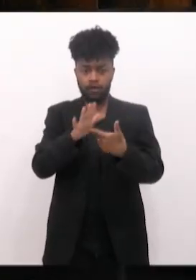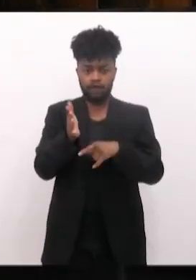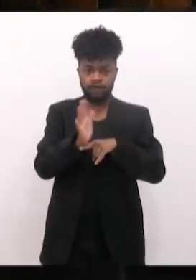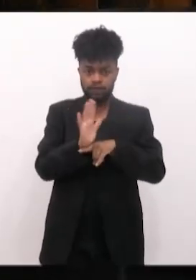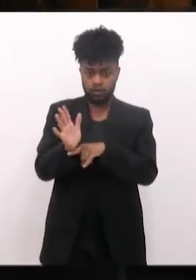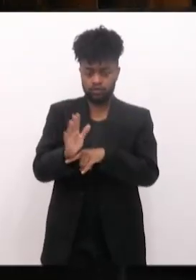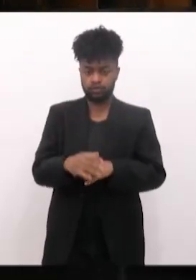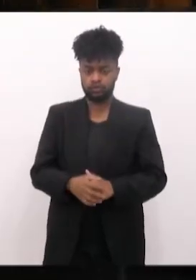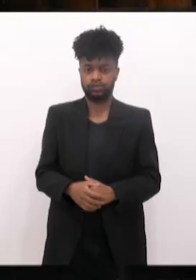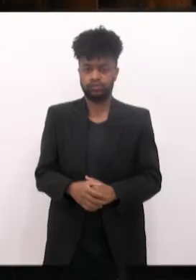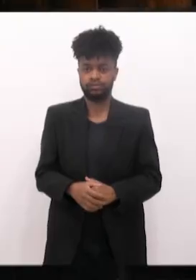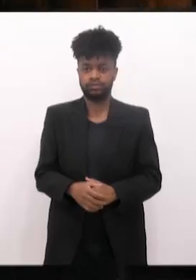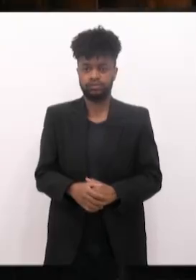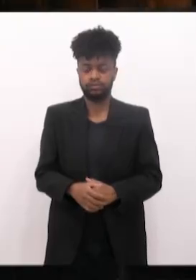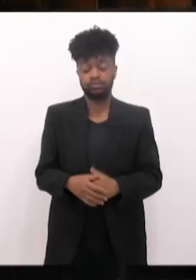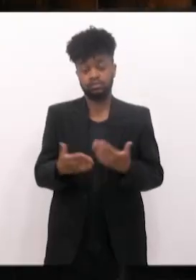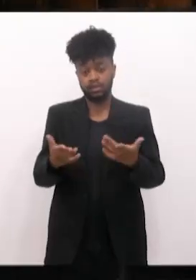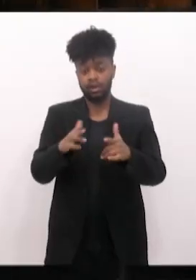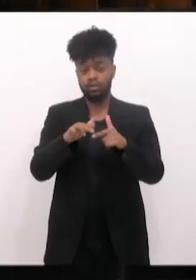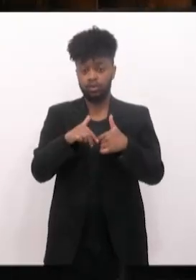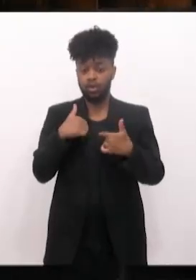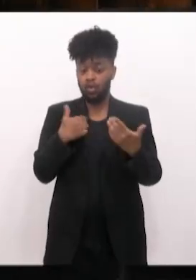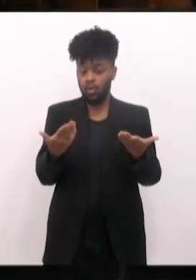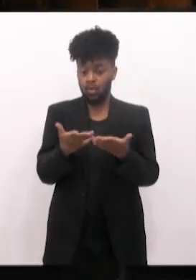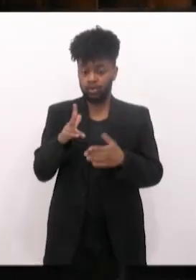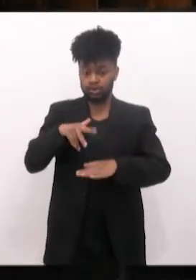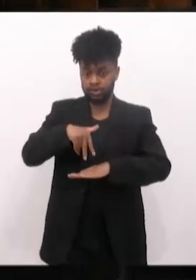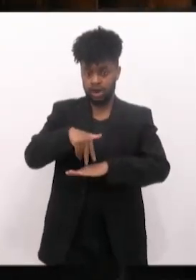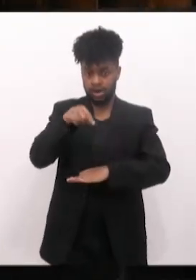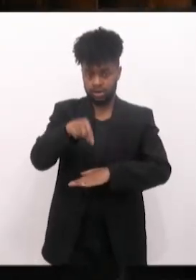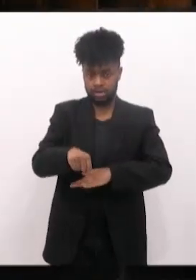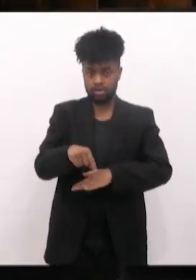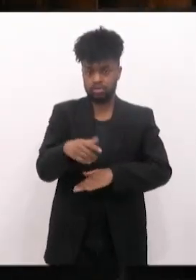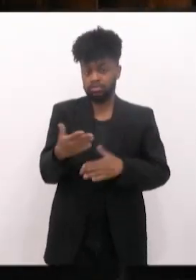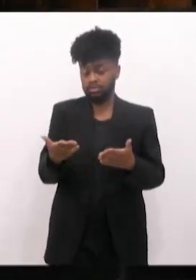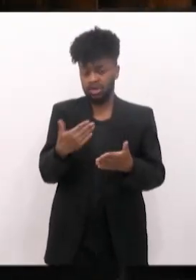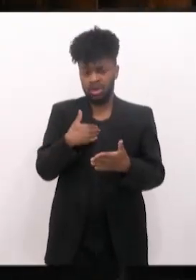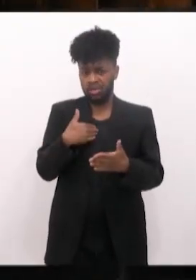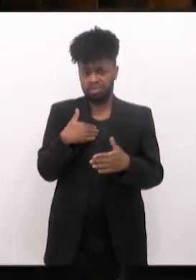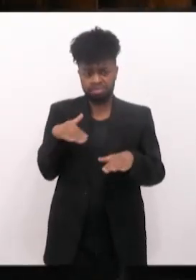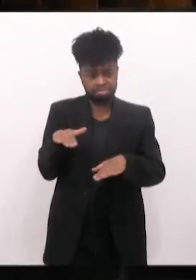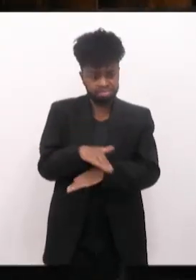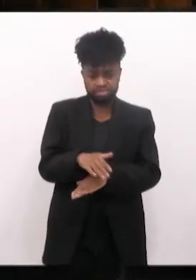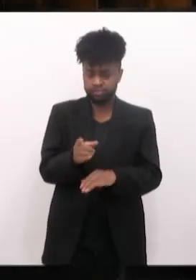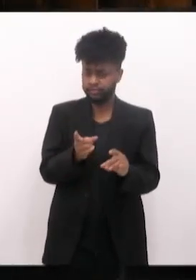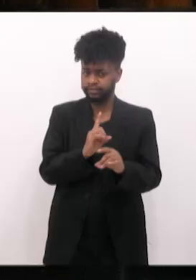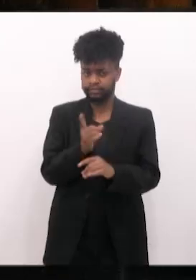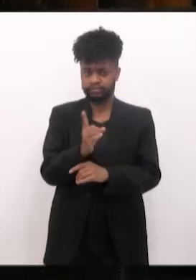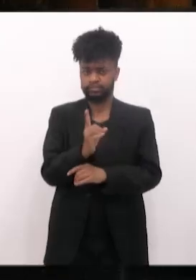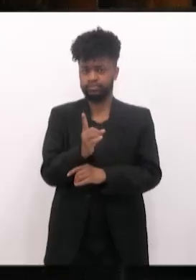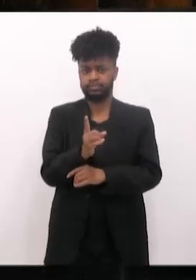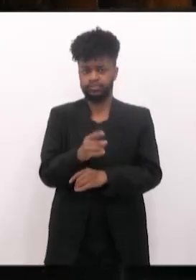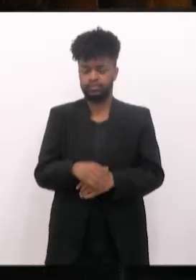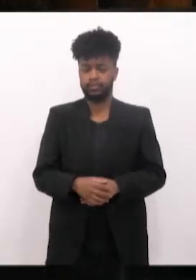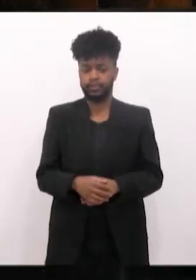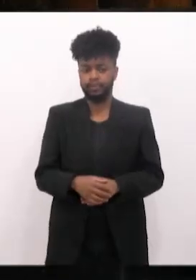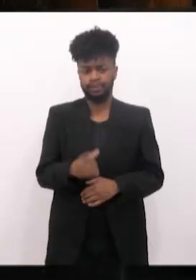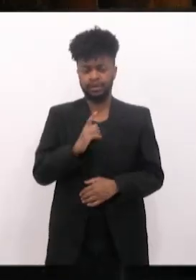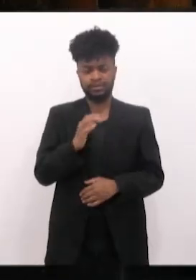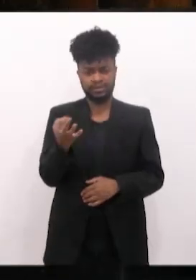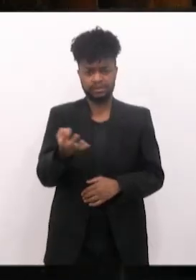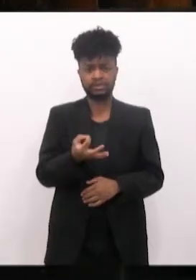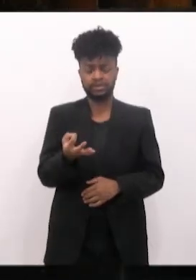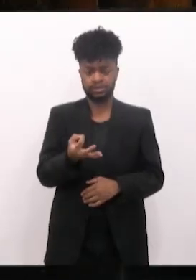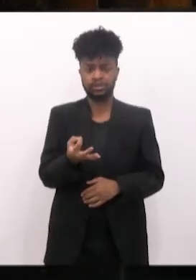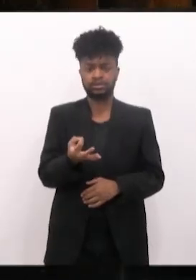mundo. E é por isso que hoje eu estou aqui. E não vou baixar a cabeça um minuto. Pode ter